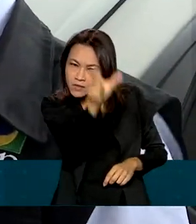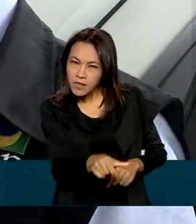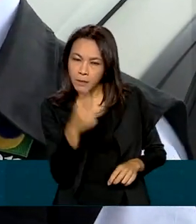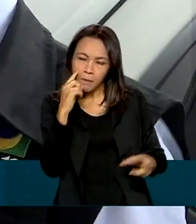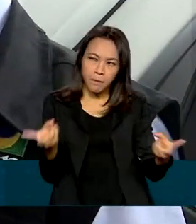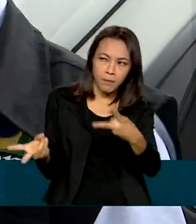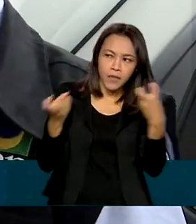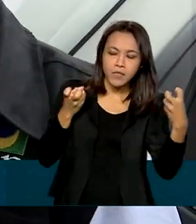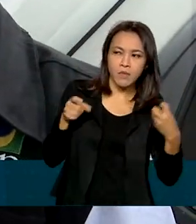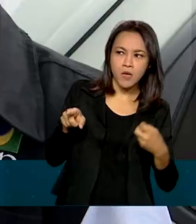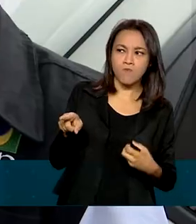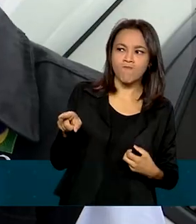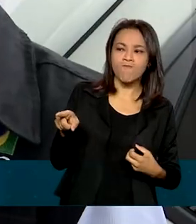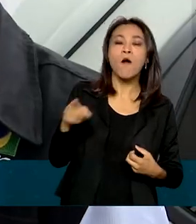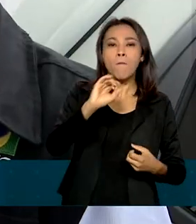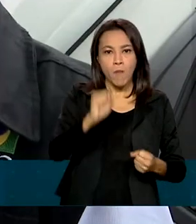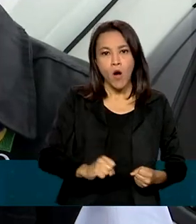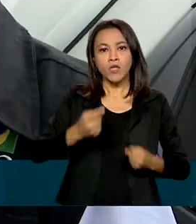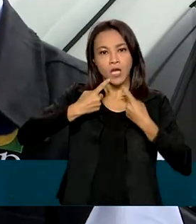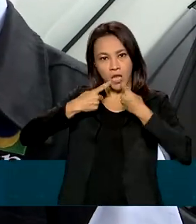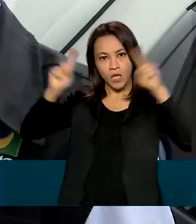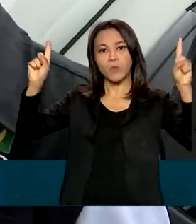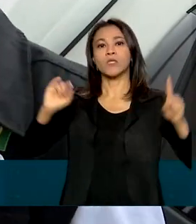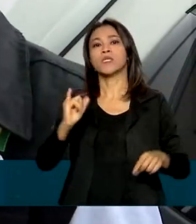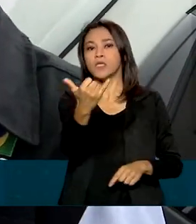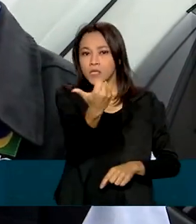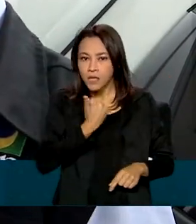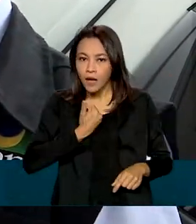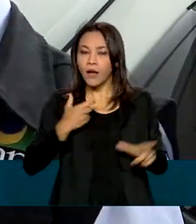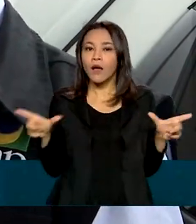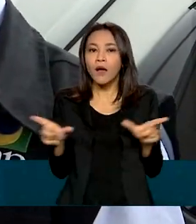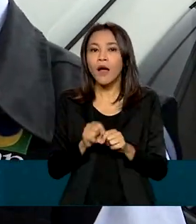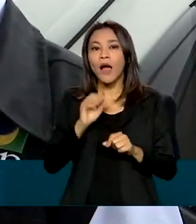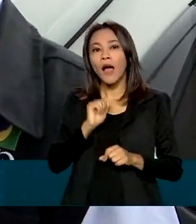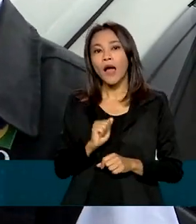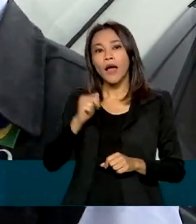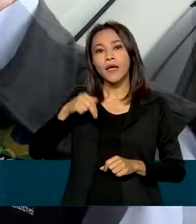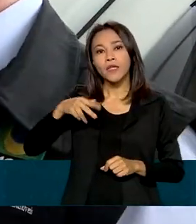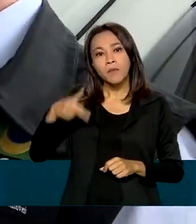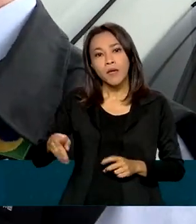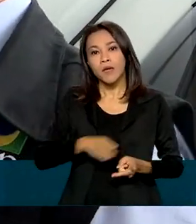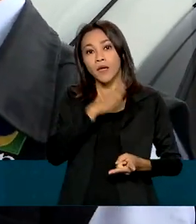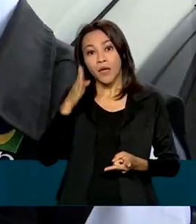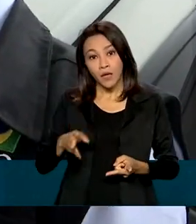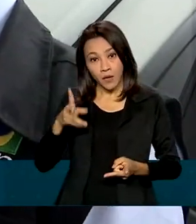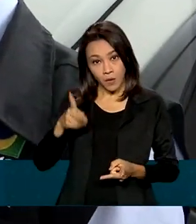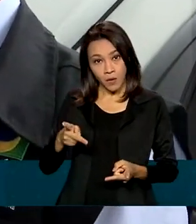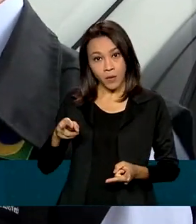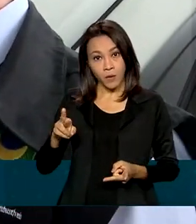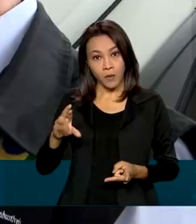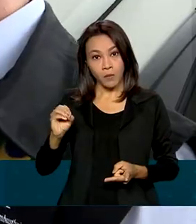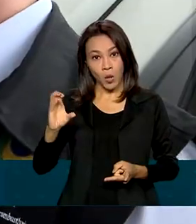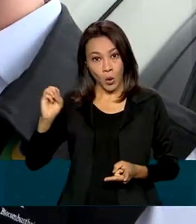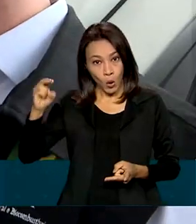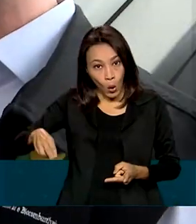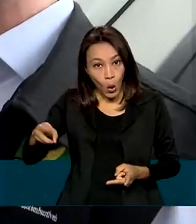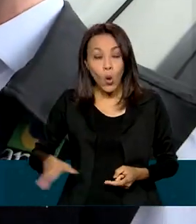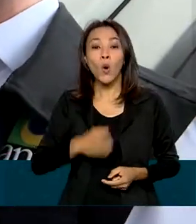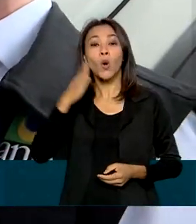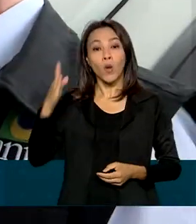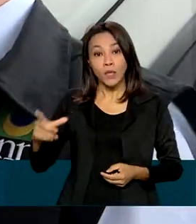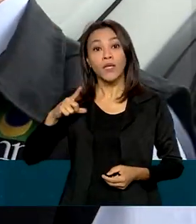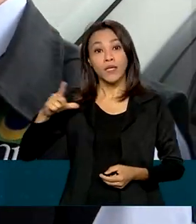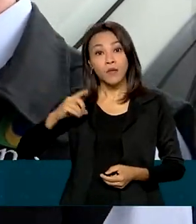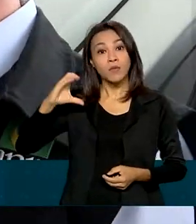foi lezado ele pode denunciar esse posto para NP e outros órgãos como o item e o PROCON ou CNPJ do posto deve estar